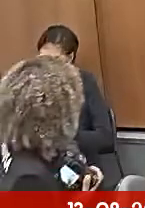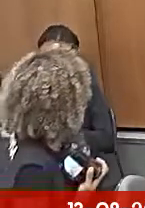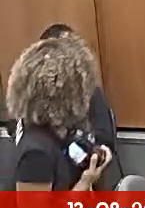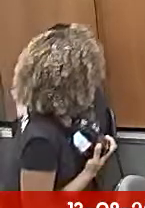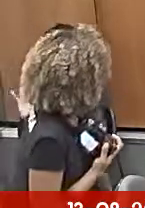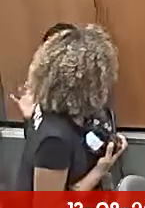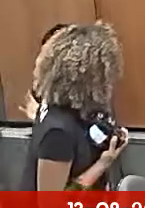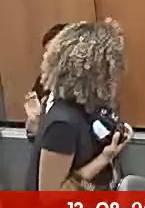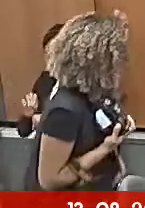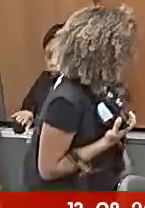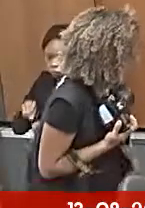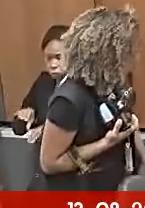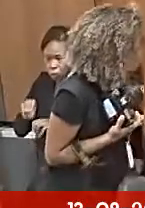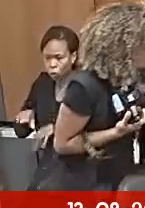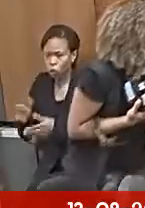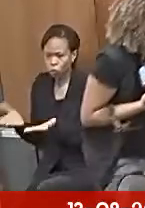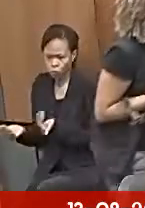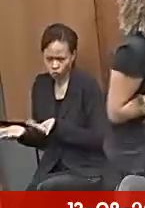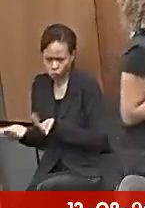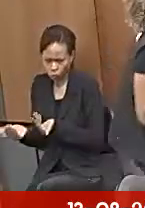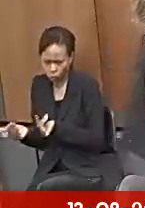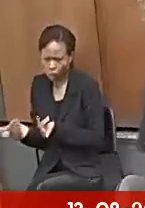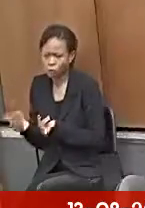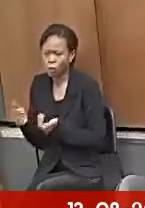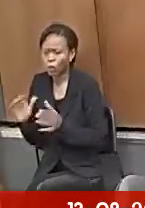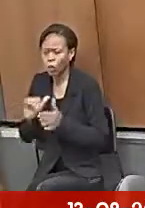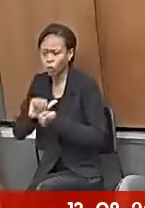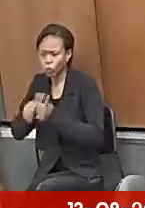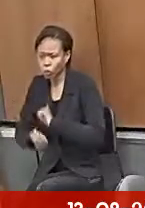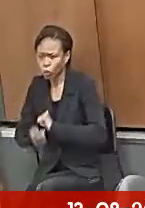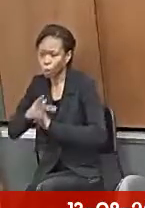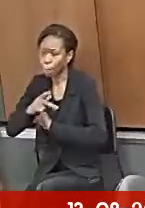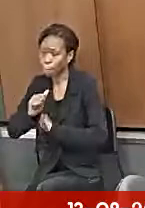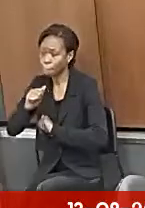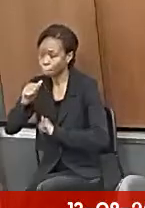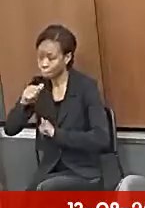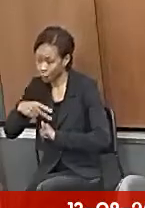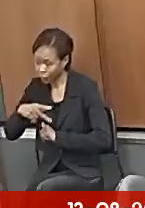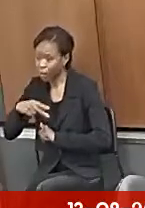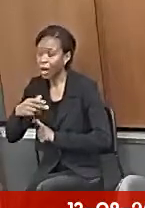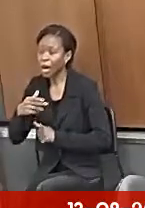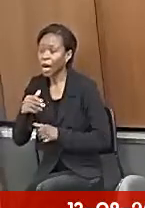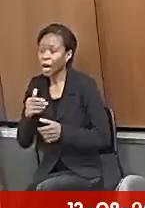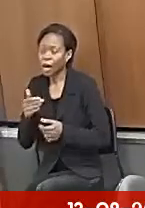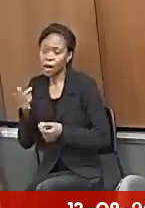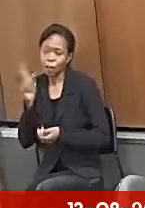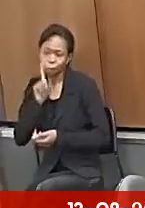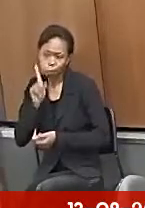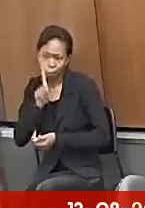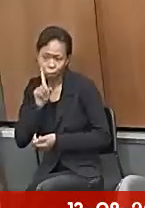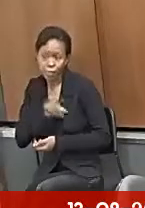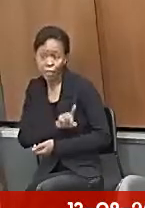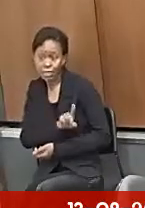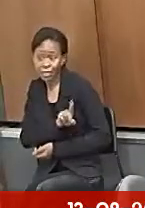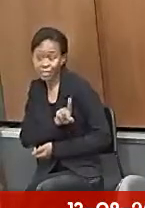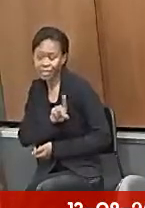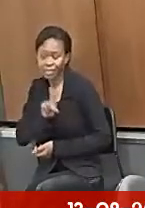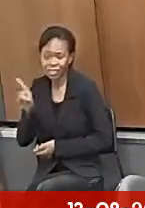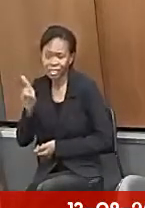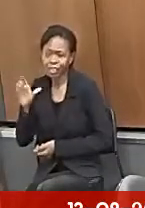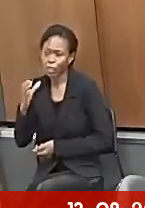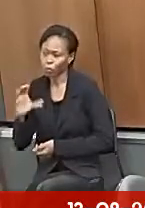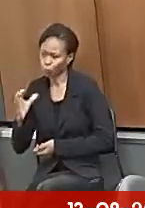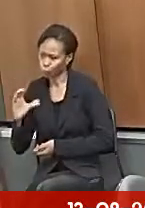tênis em cadeira de rodas nos jogos parapan americanos juvenis na colômbia foi campeão com a equipe